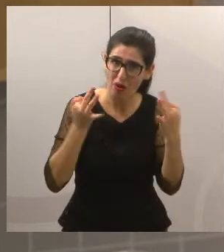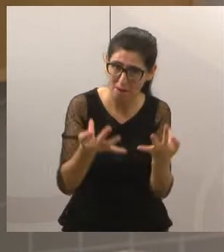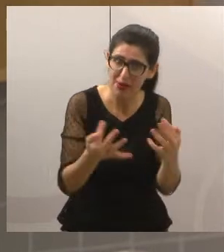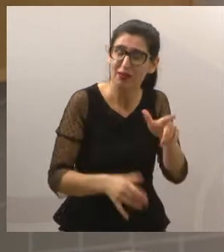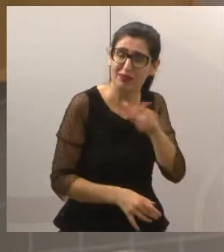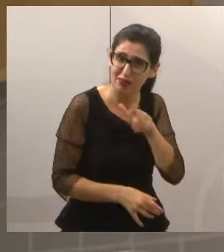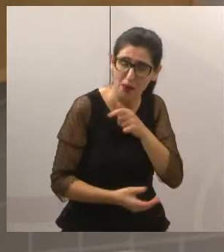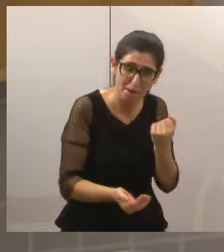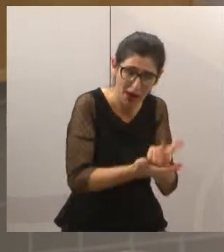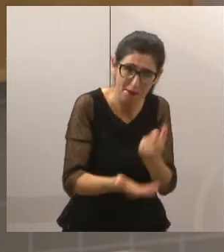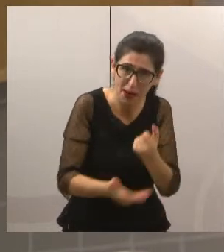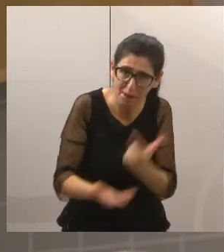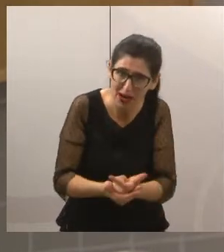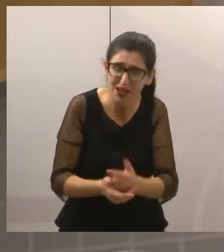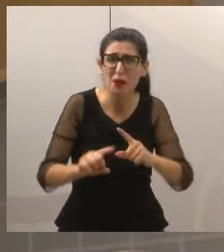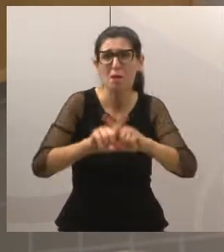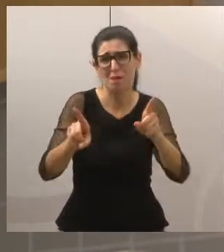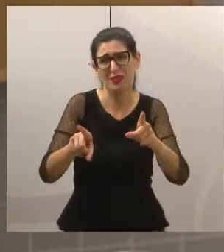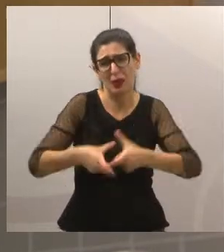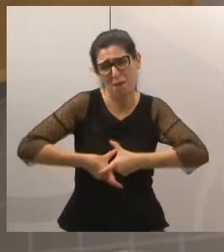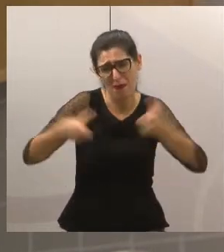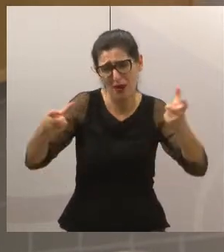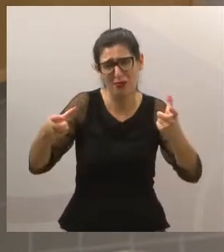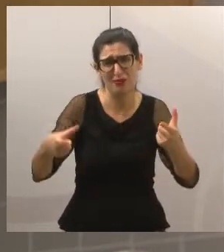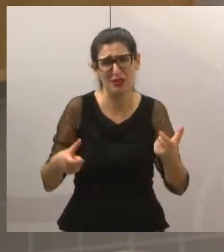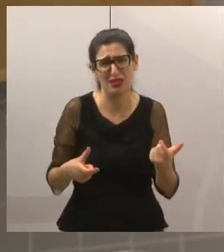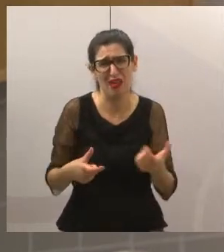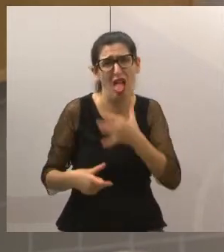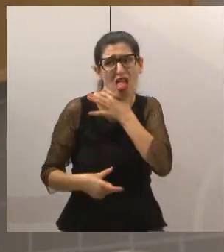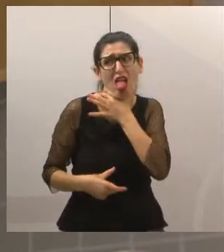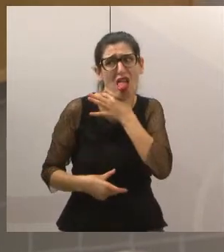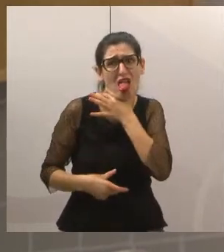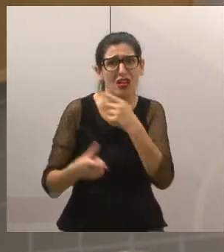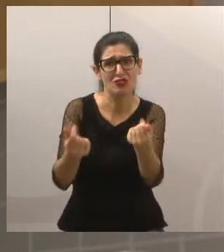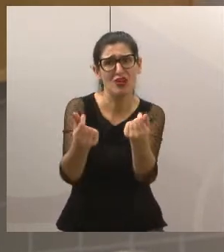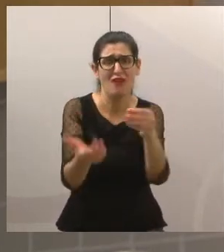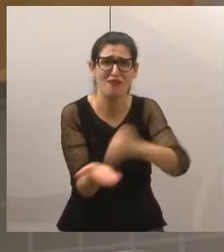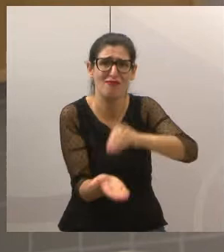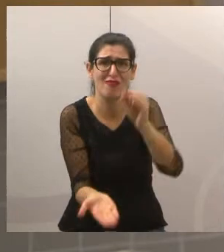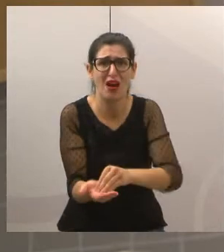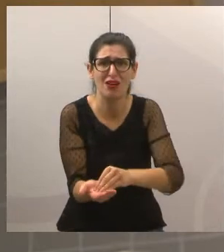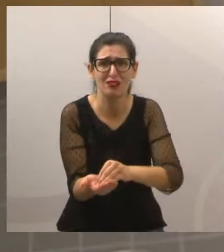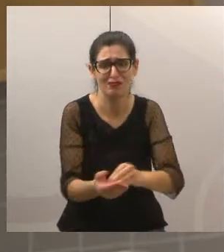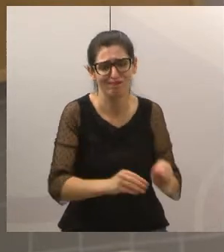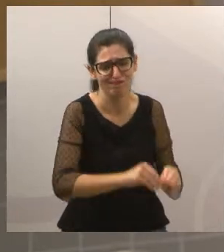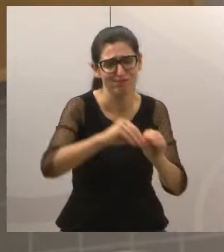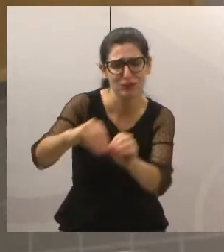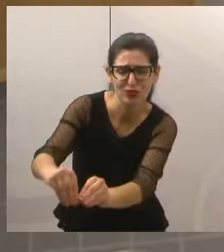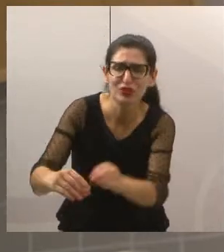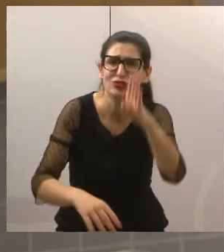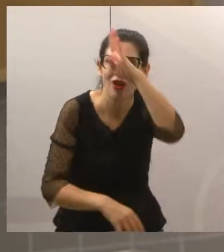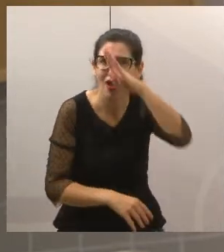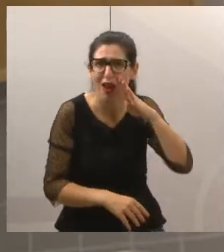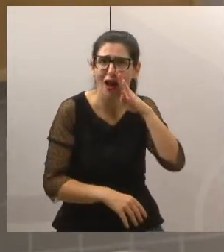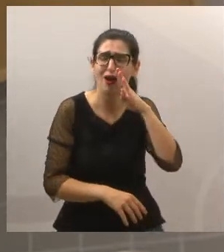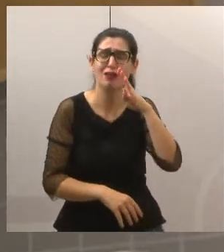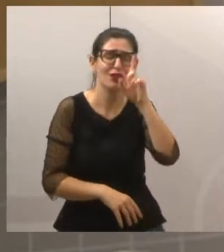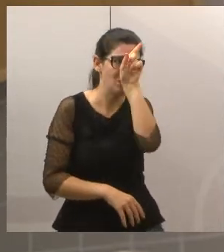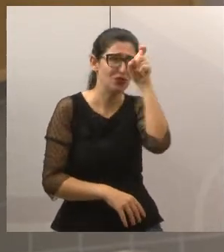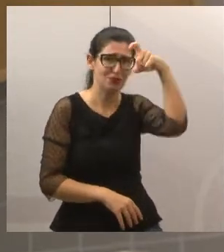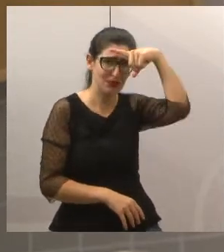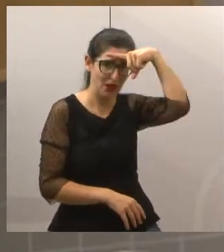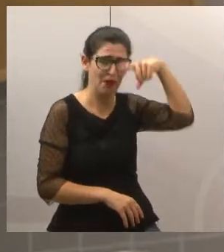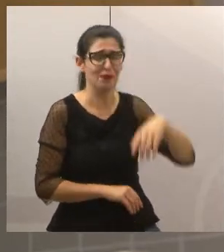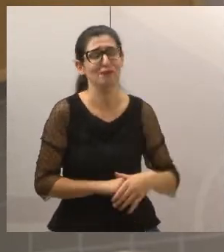Então, a demanda social nesses tempos de crise, sobretudo saúde e educação, tem sido muito alta,